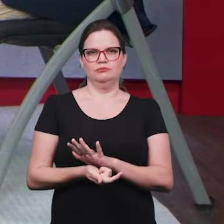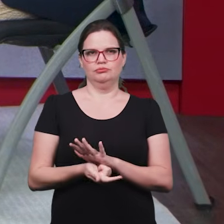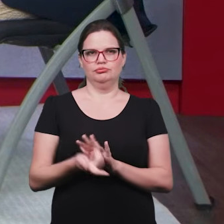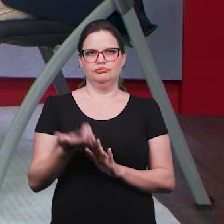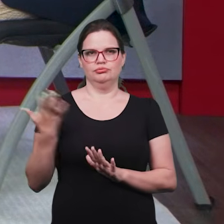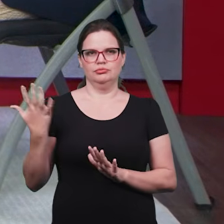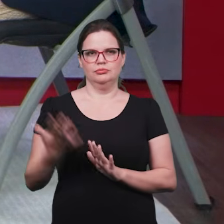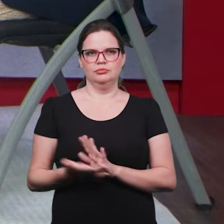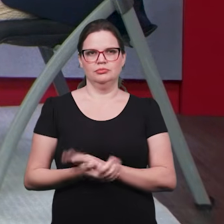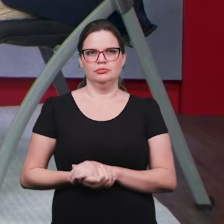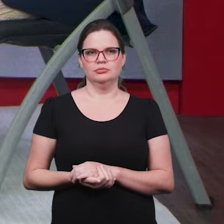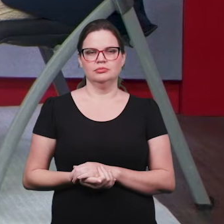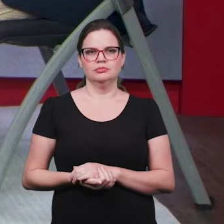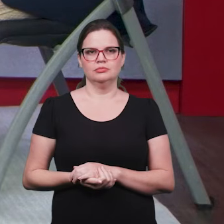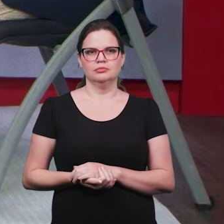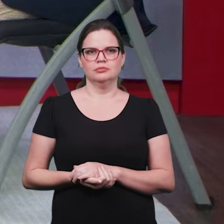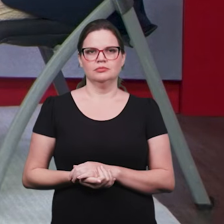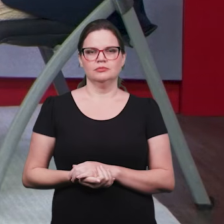frutos são